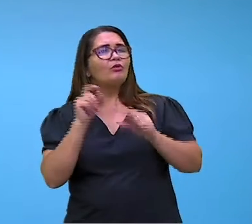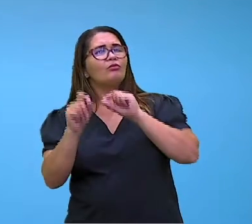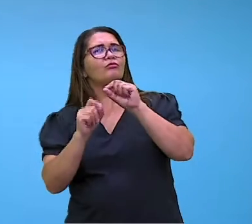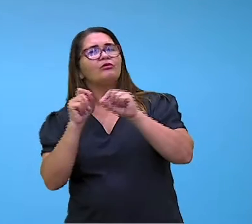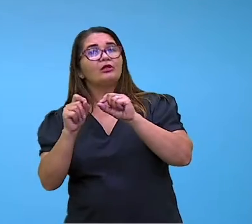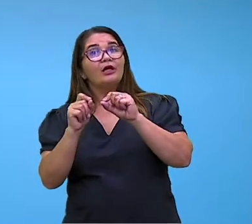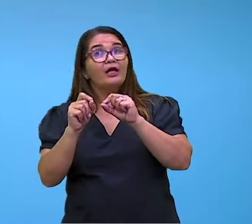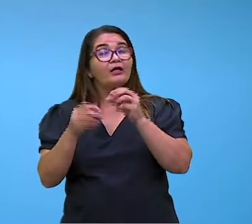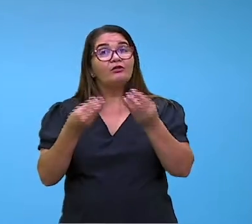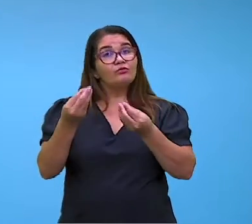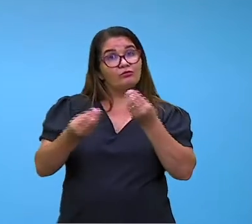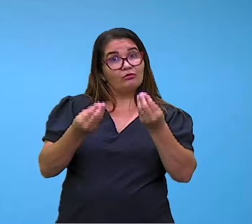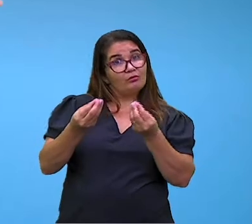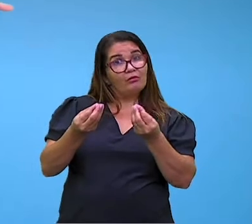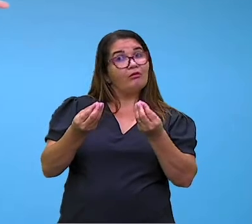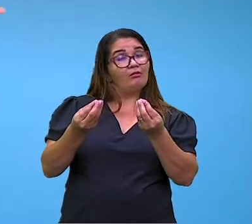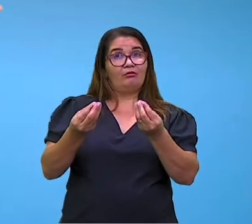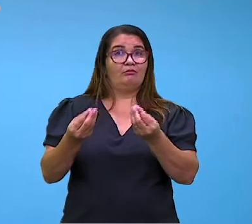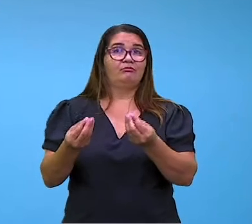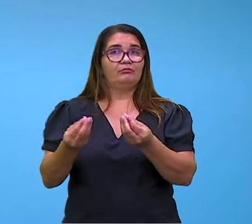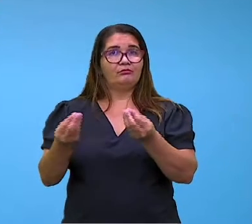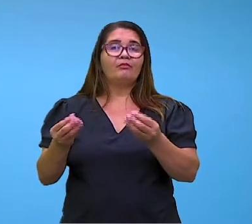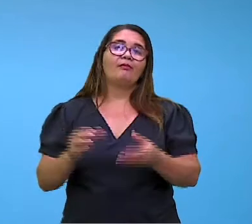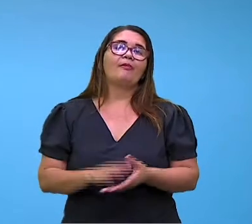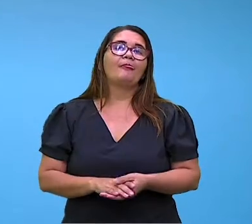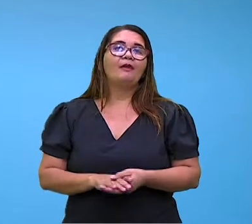we are extremely happy.